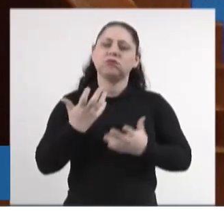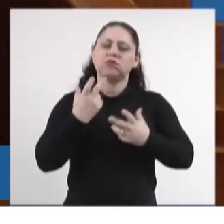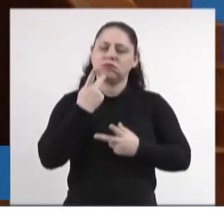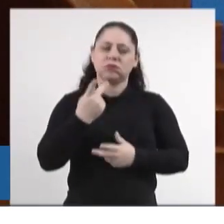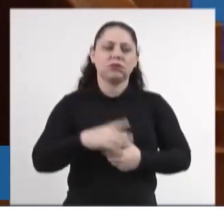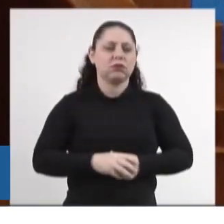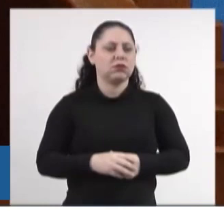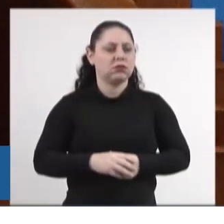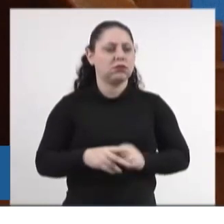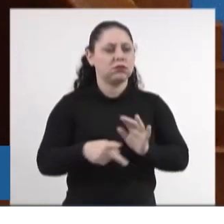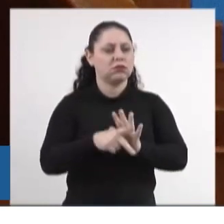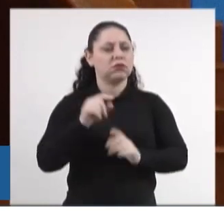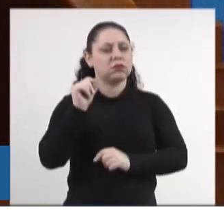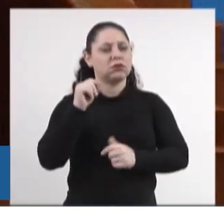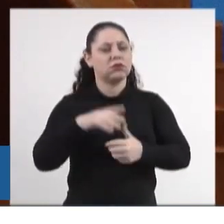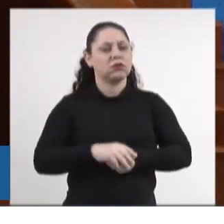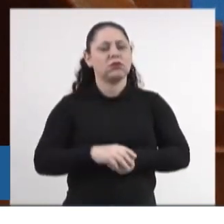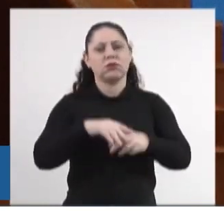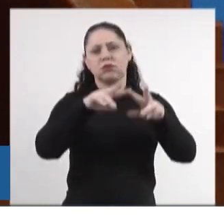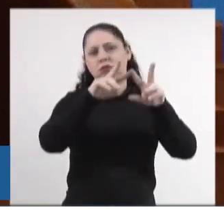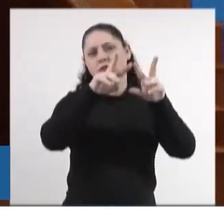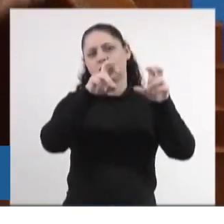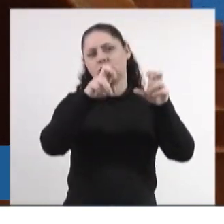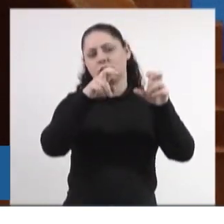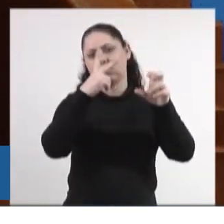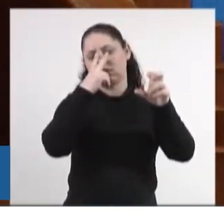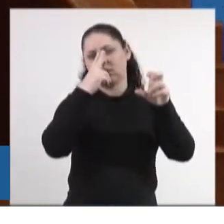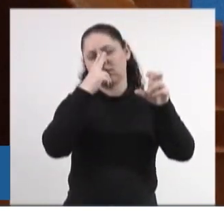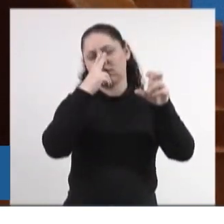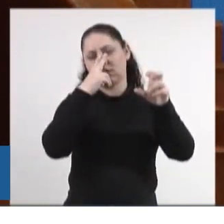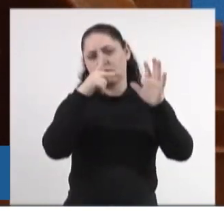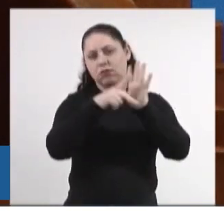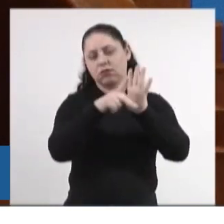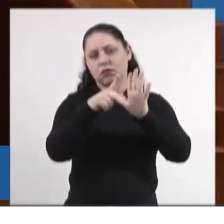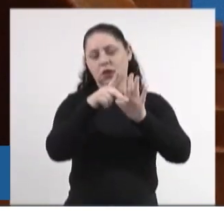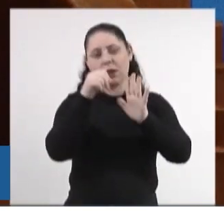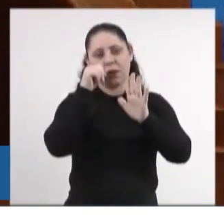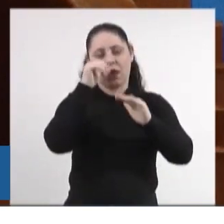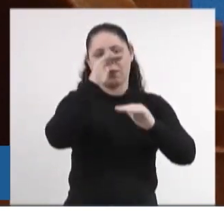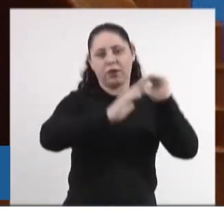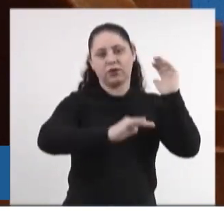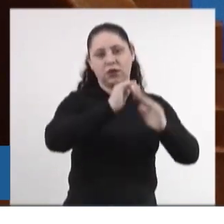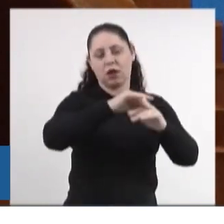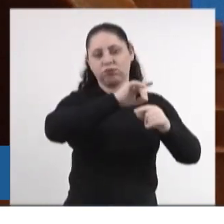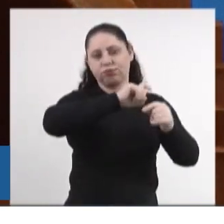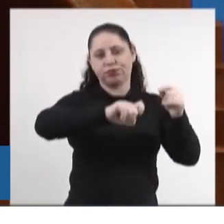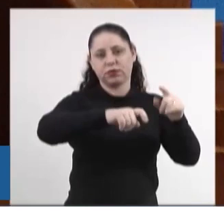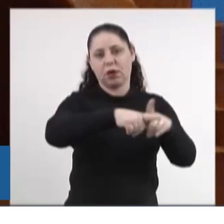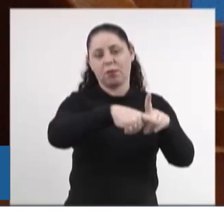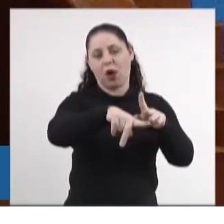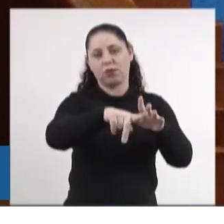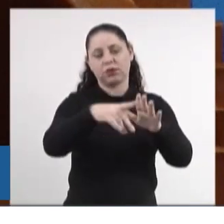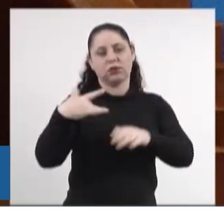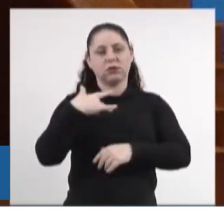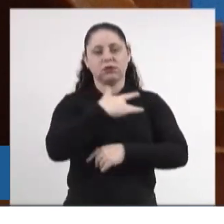gostaria de falar com vocês sobre um assunto que é o recorte, né, das mulheres profissionais do sexo do ponto de vista da